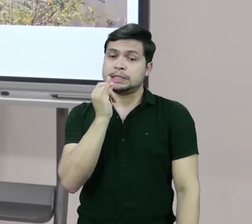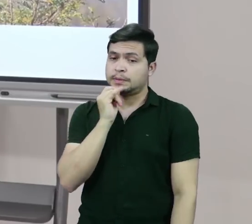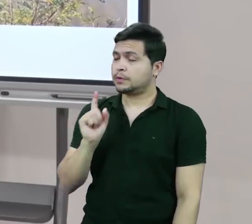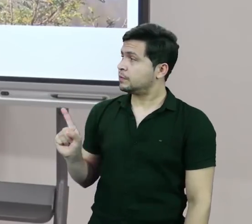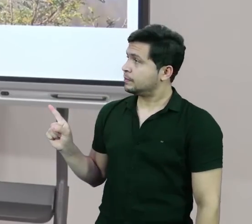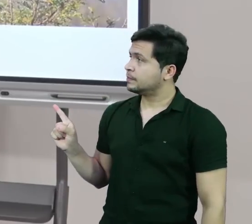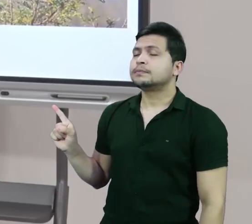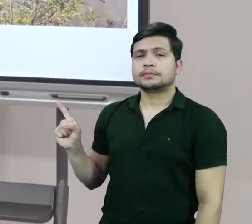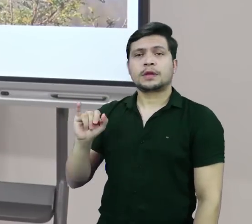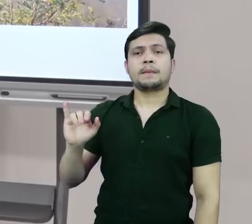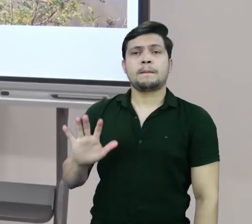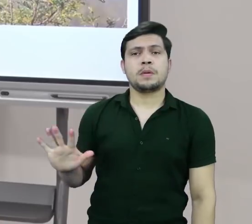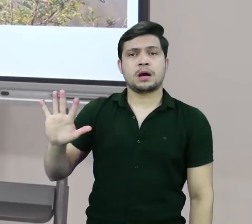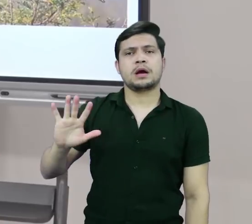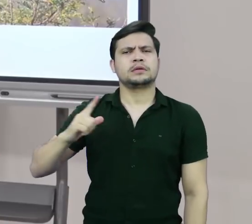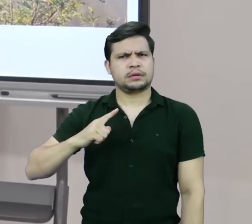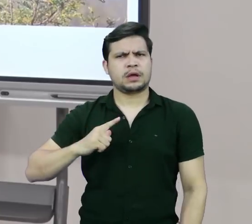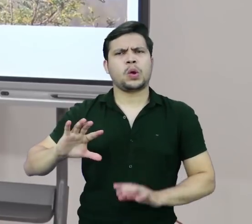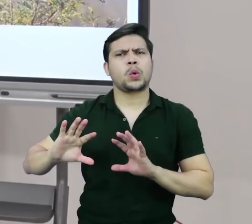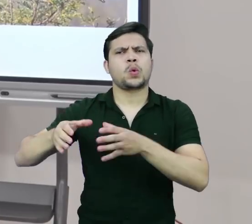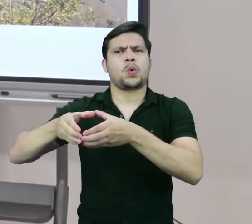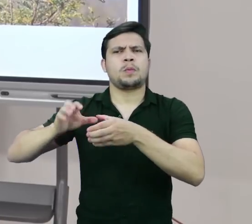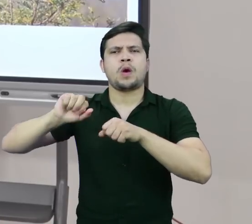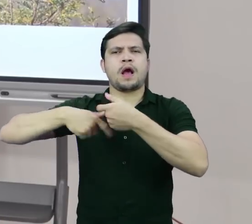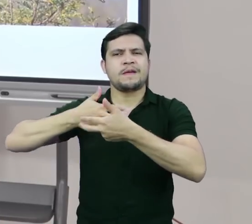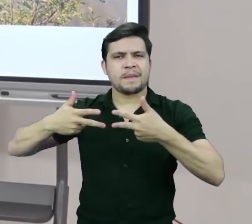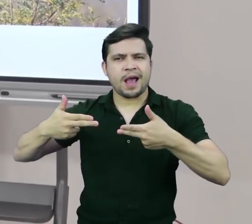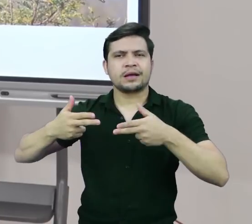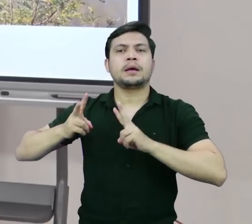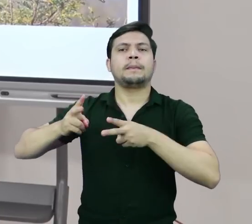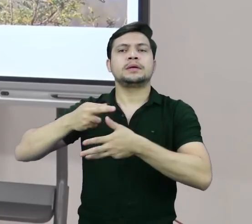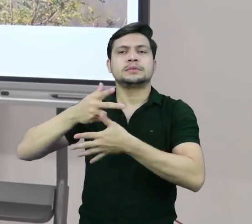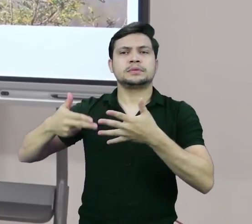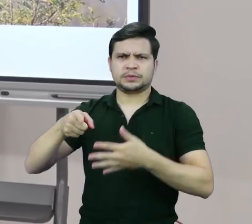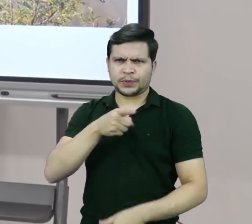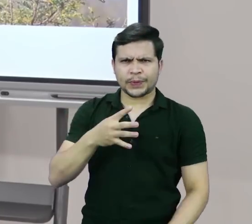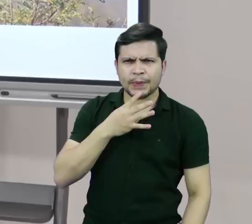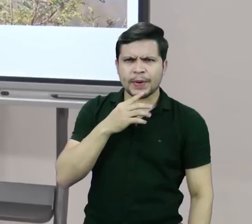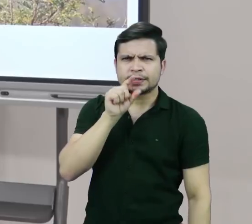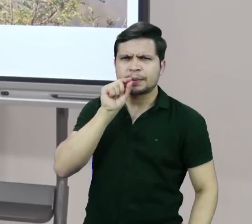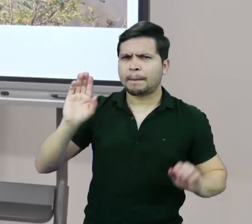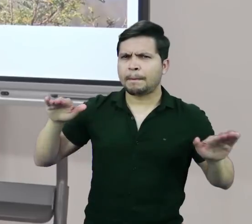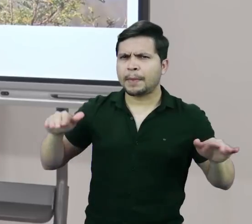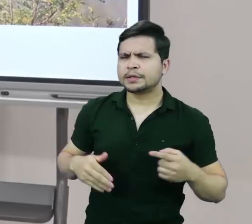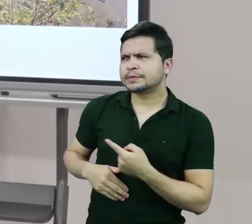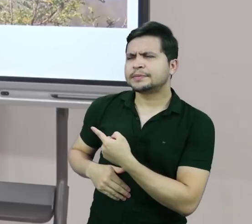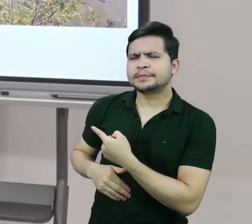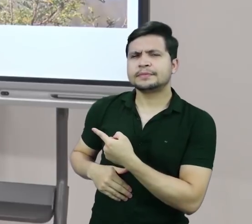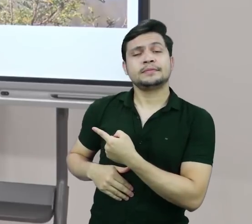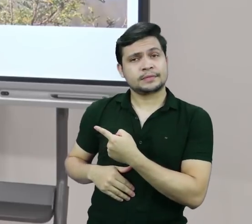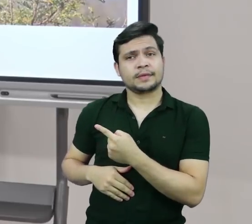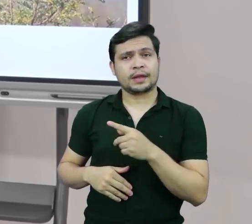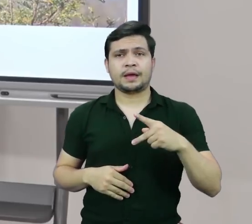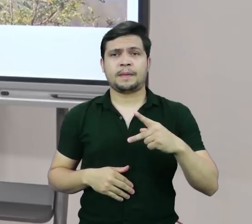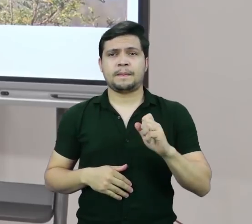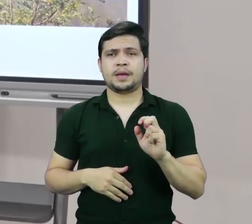imagem aqui, nós temos um grupo de animais de mesma espécie. Alguém sabe reconhecer que pássaro é esse? É